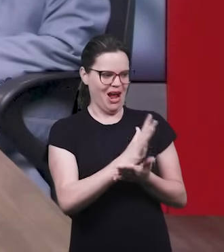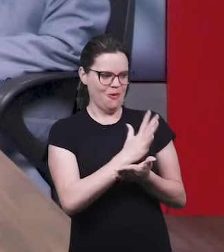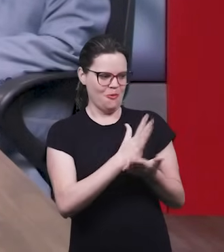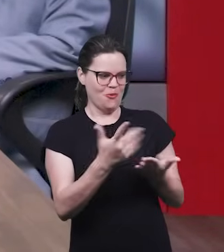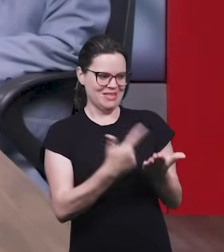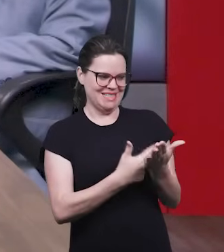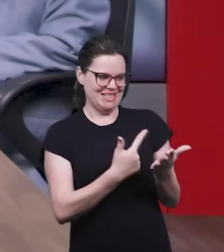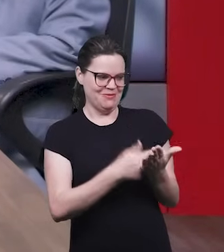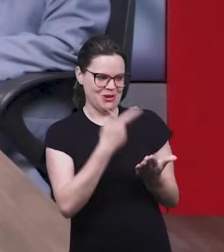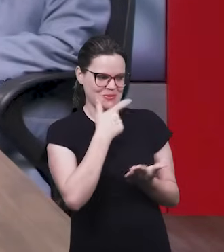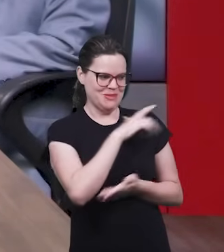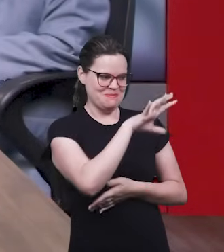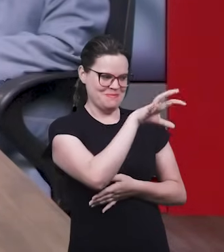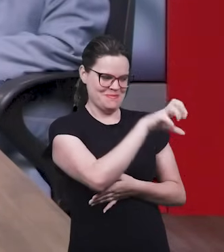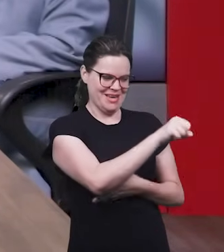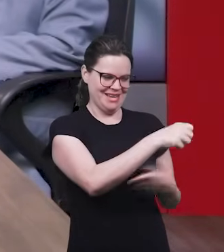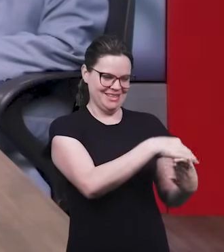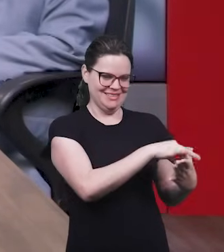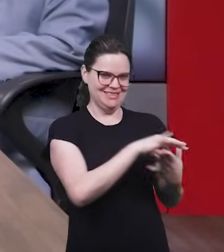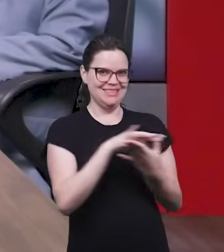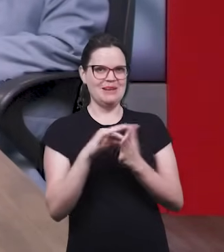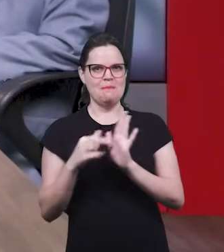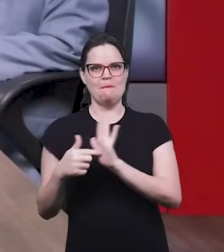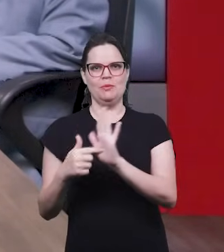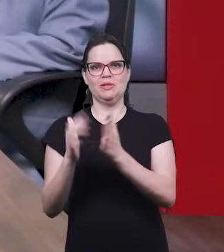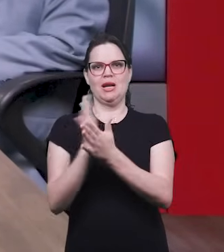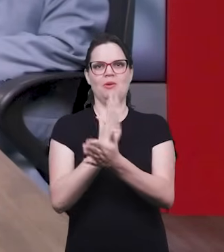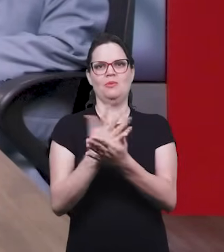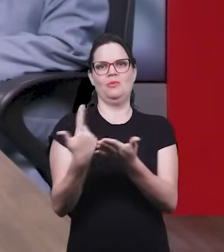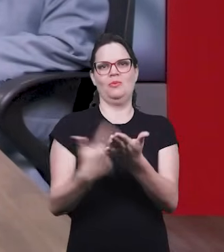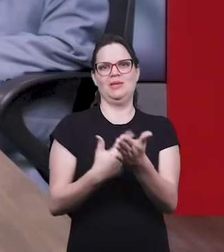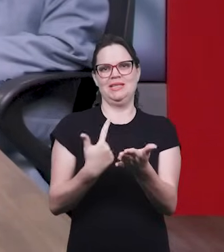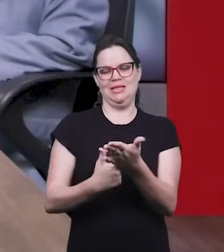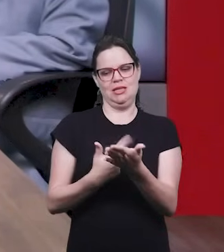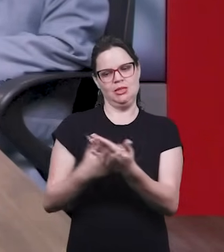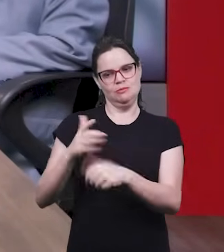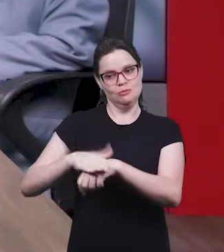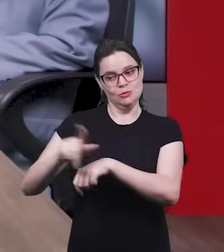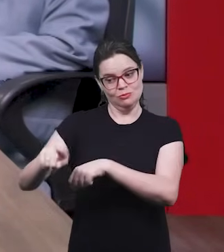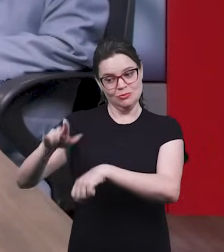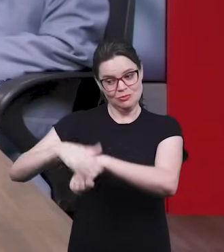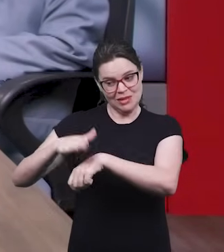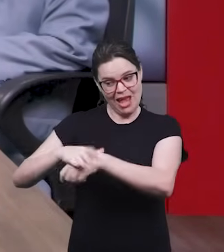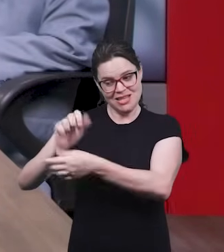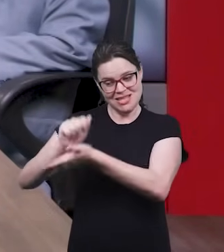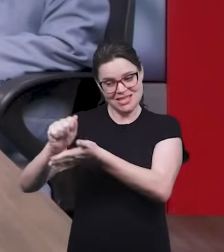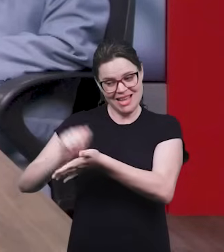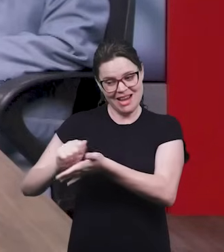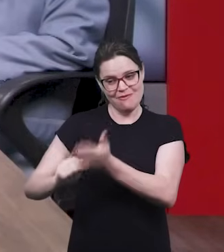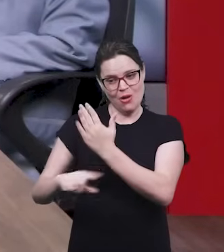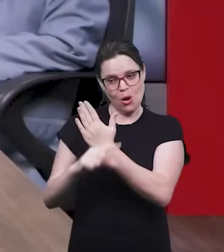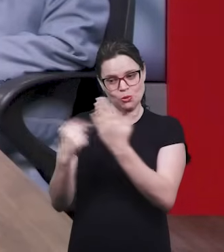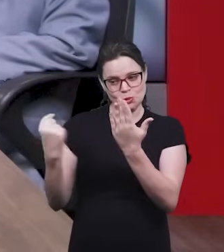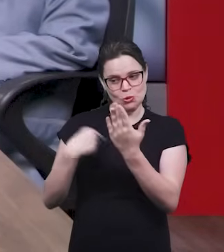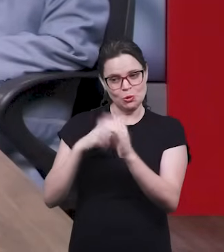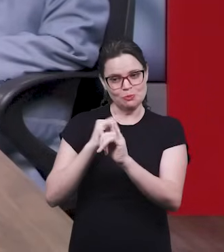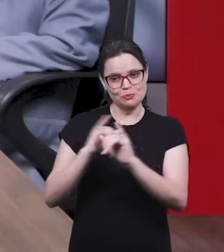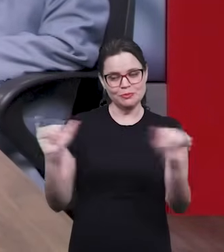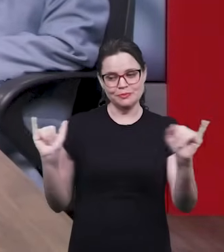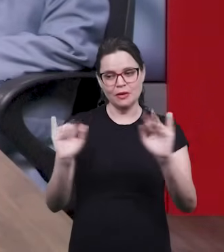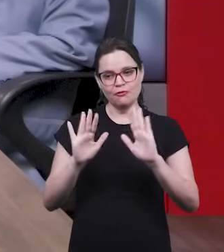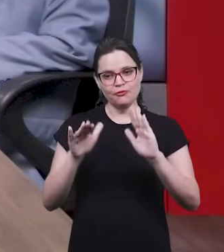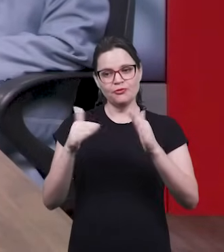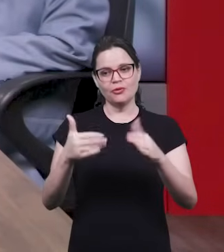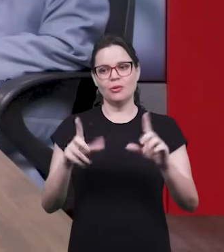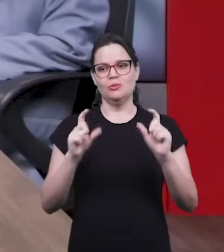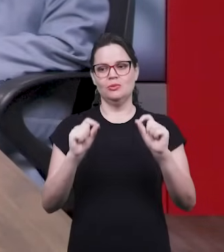gente conseguiu trazer, alguns livros que o senhor escreveu, que o senhor publicou, muito com foco